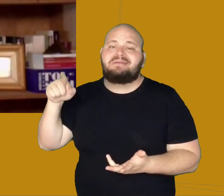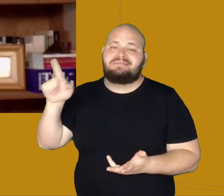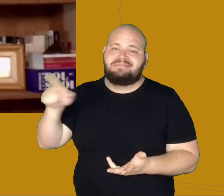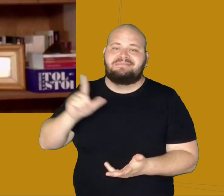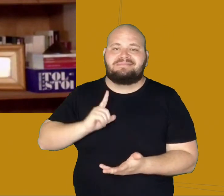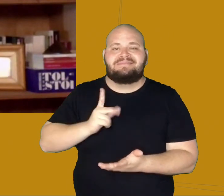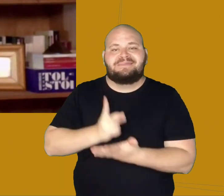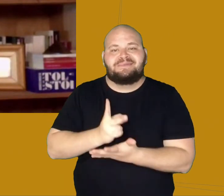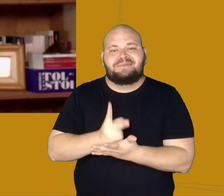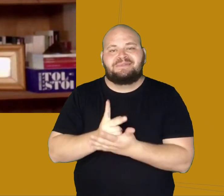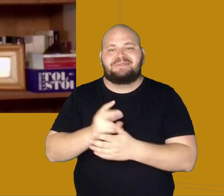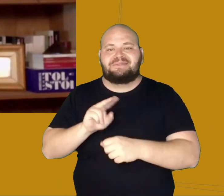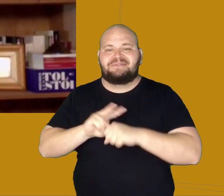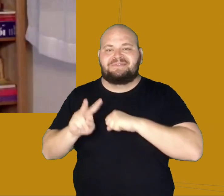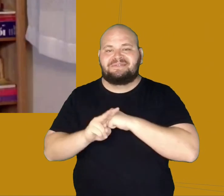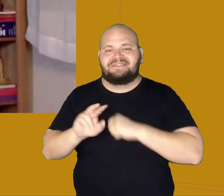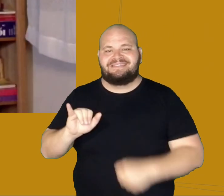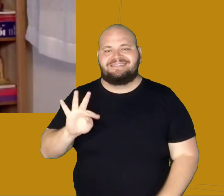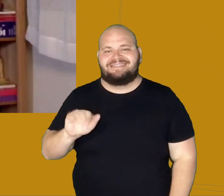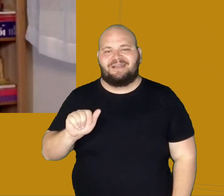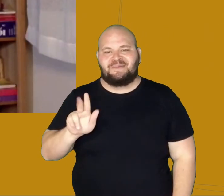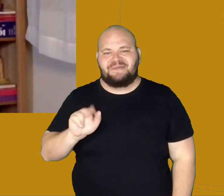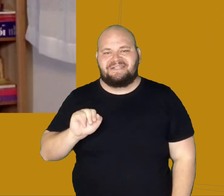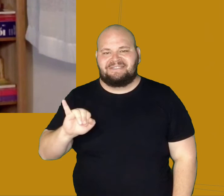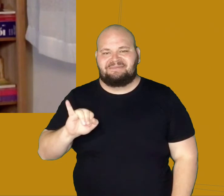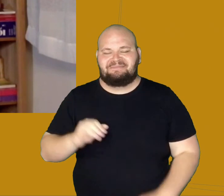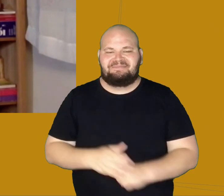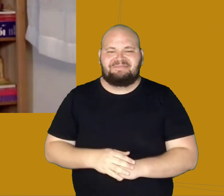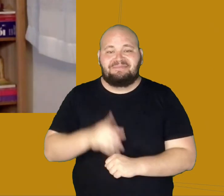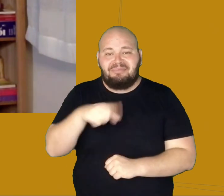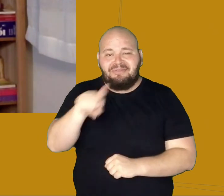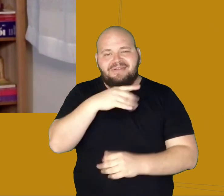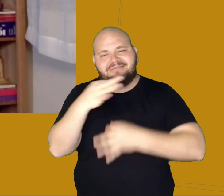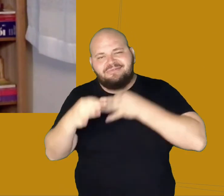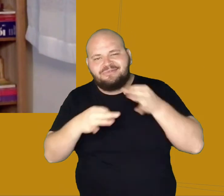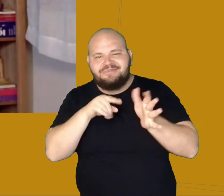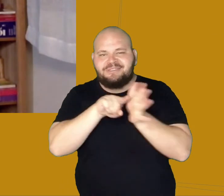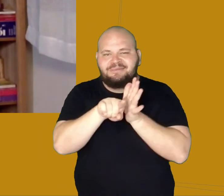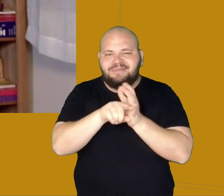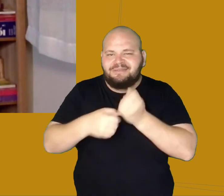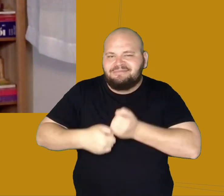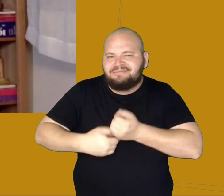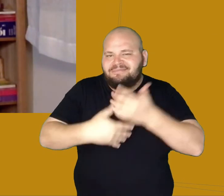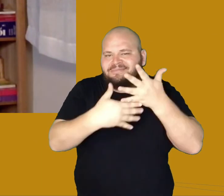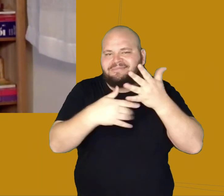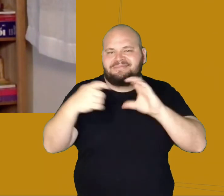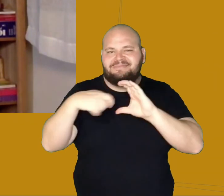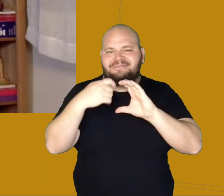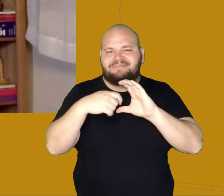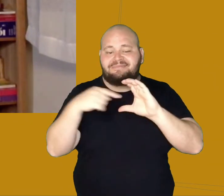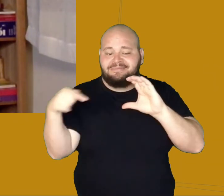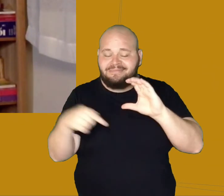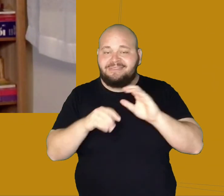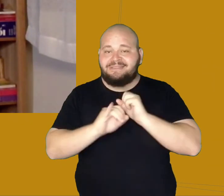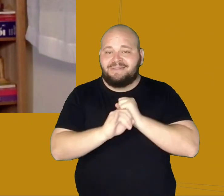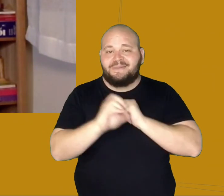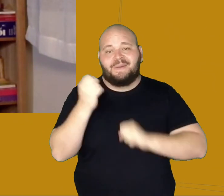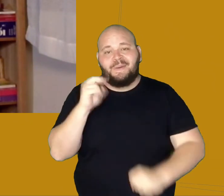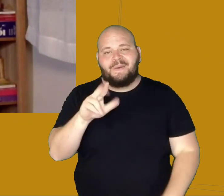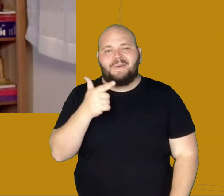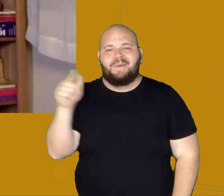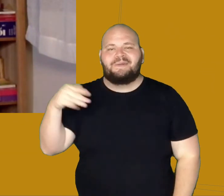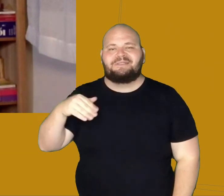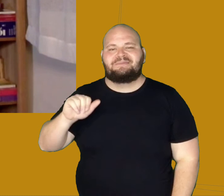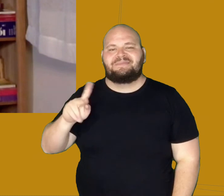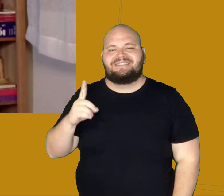elemento que não muda em Itaguaí. Deixe nos comentários suas dúvidas e perguntas sobre esse conto ou sobre a obra do Machado de Assis